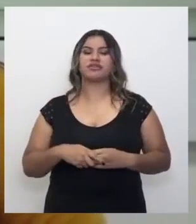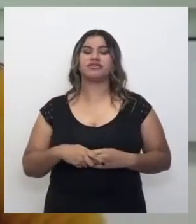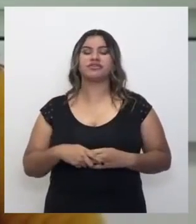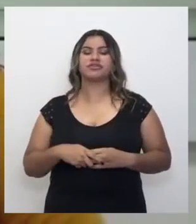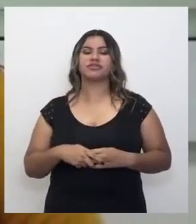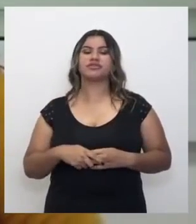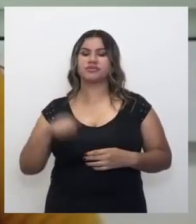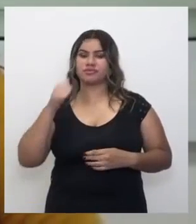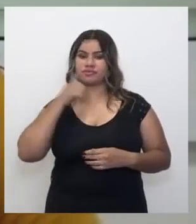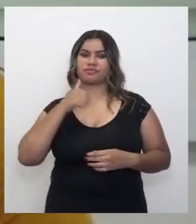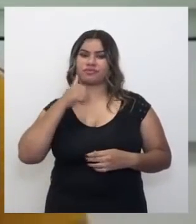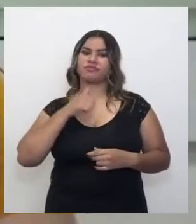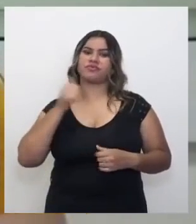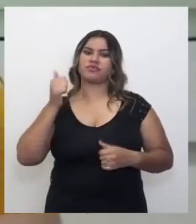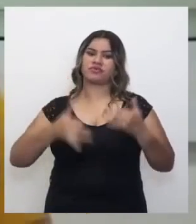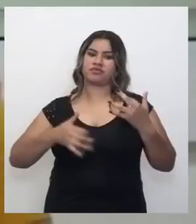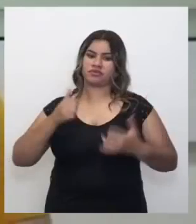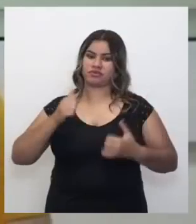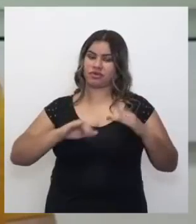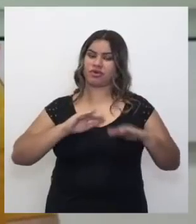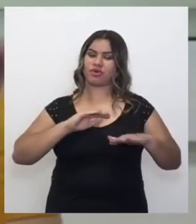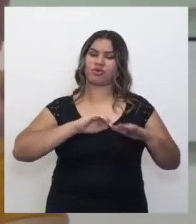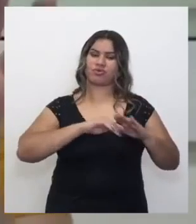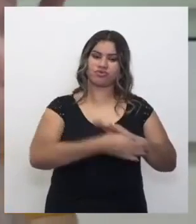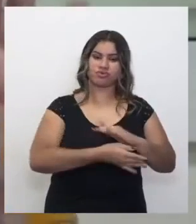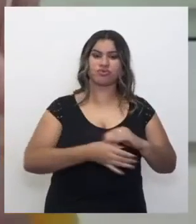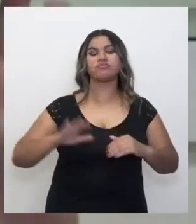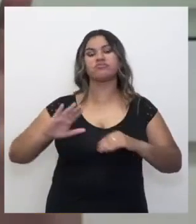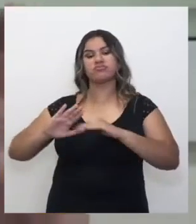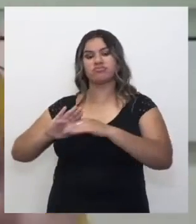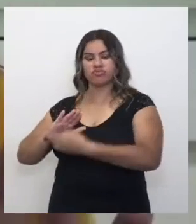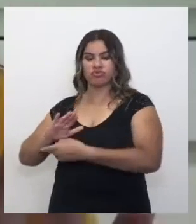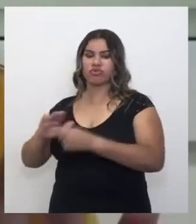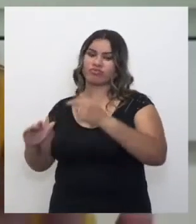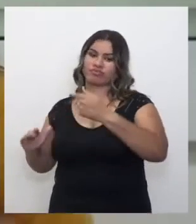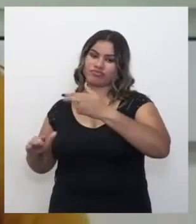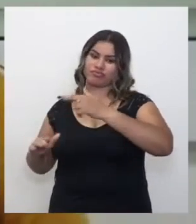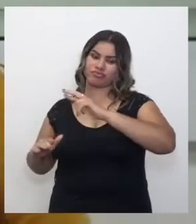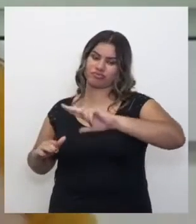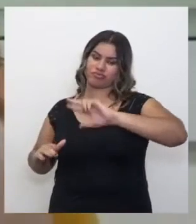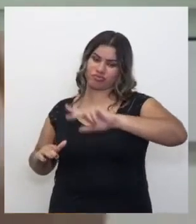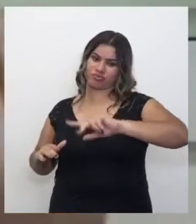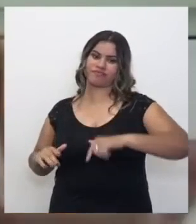faz entre atividades cotidianas e não cotidianas.